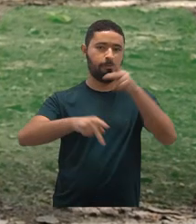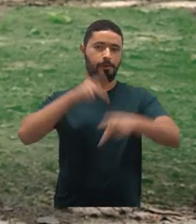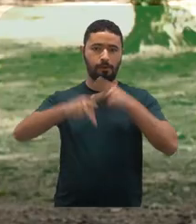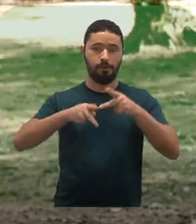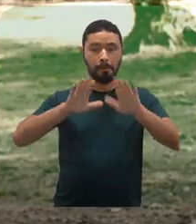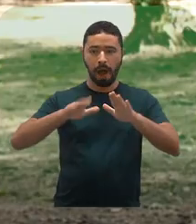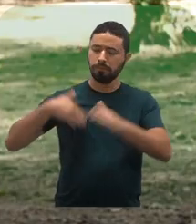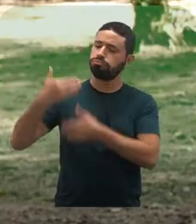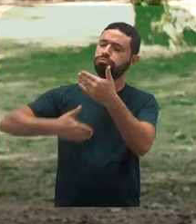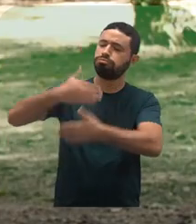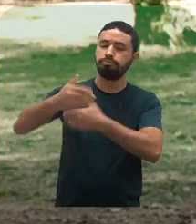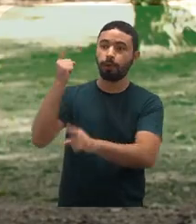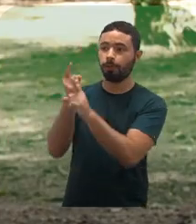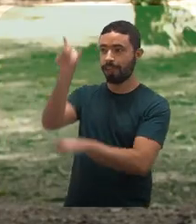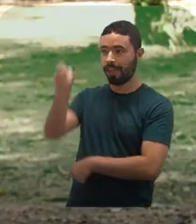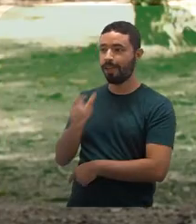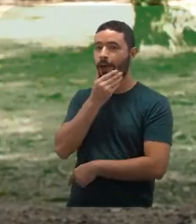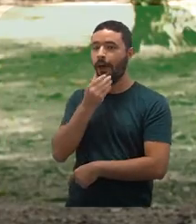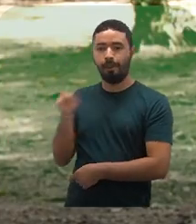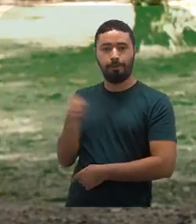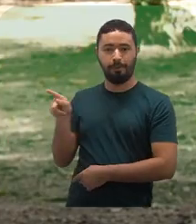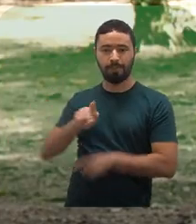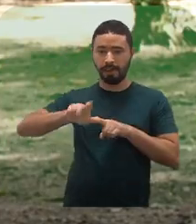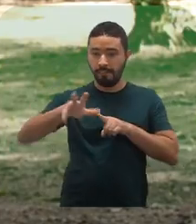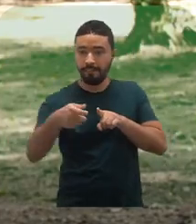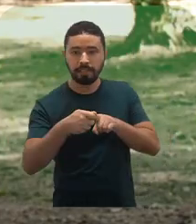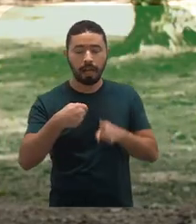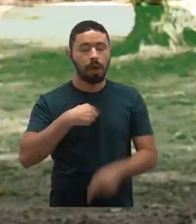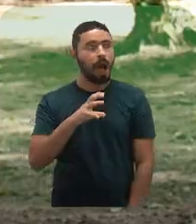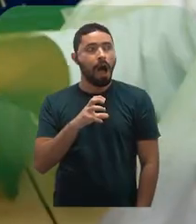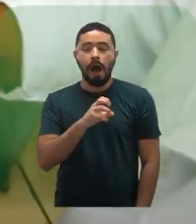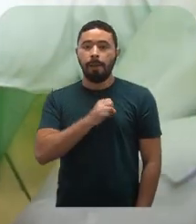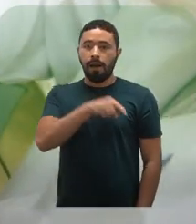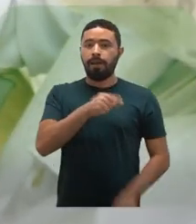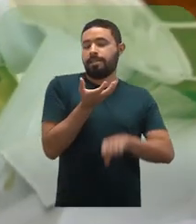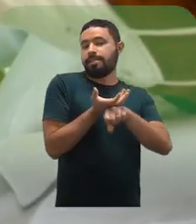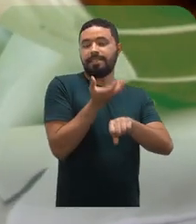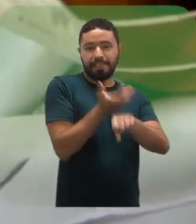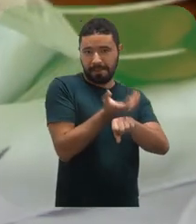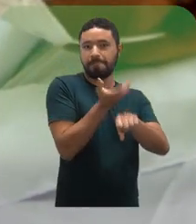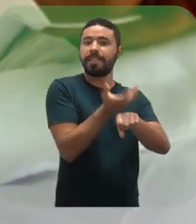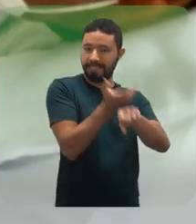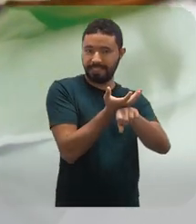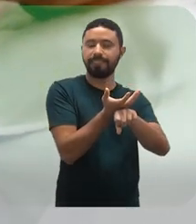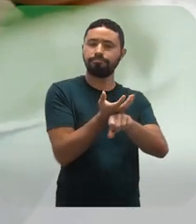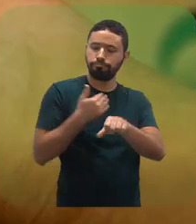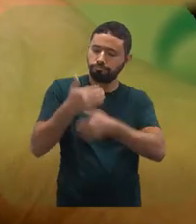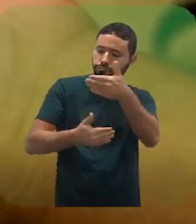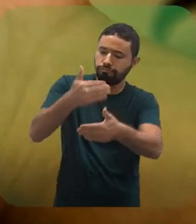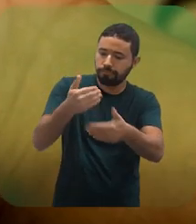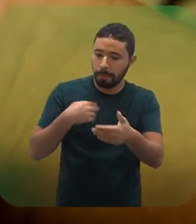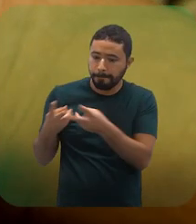Ó. Mas, no percorrer da caminhada, encontrei um professor de física. Fui me apaixonando pela